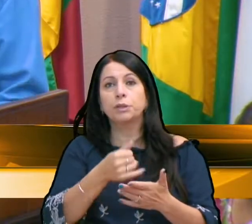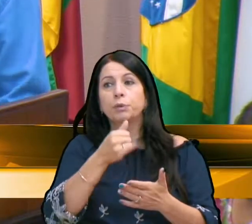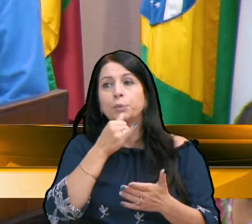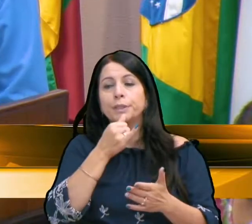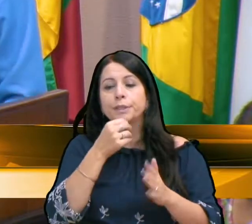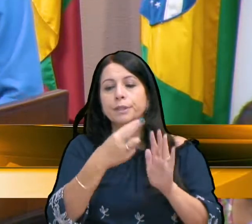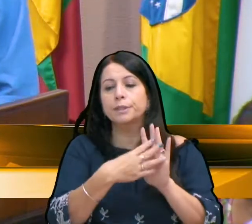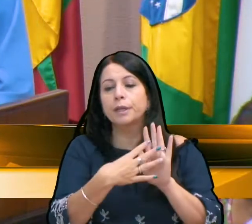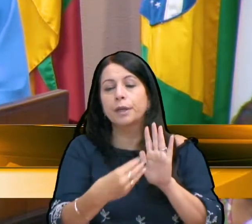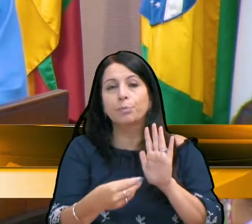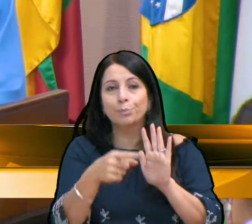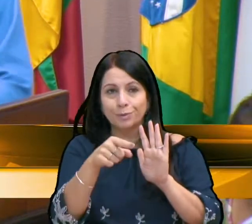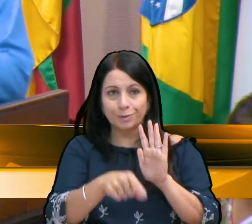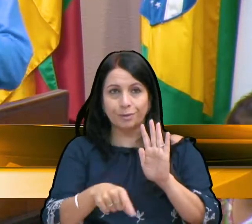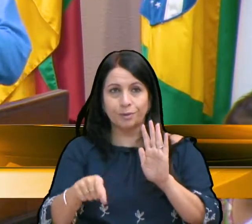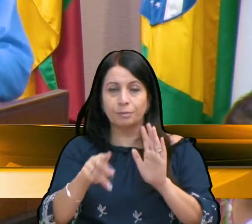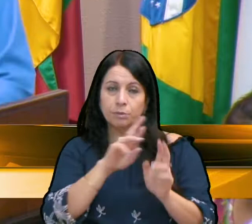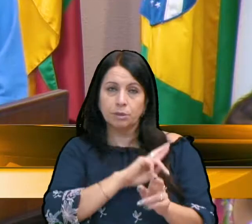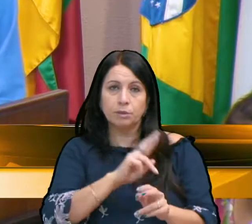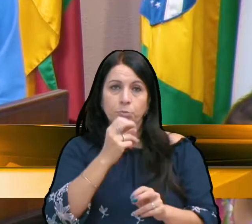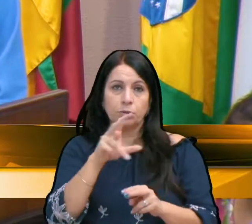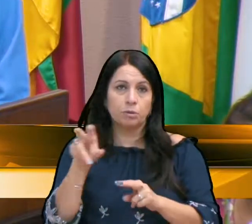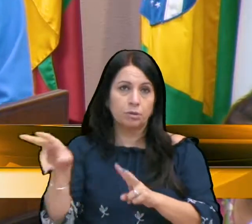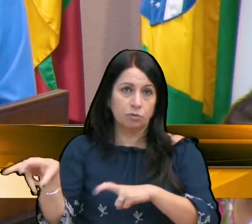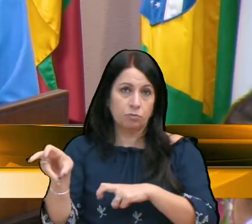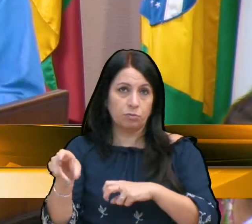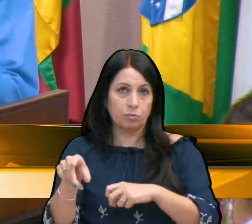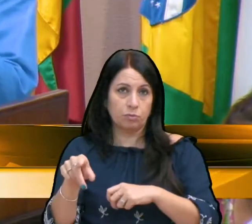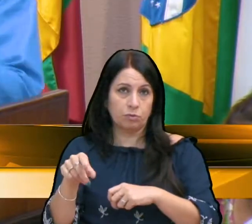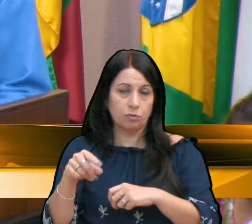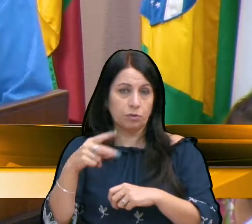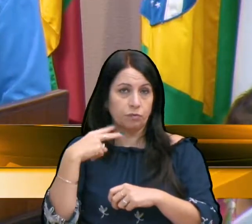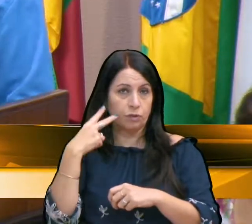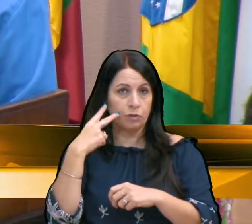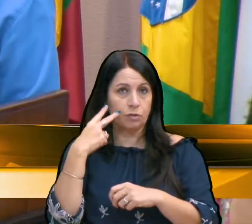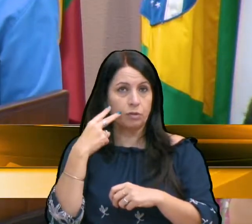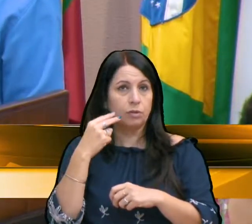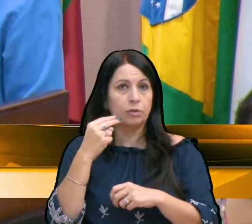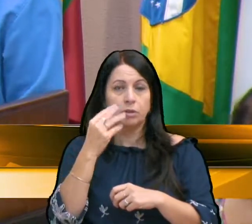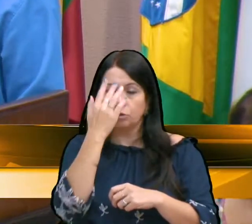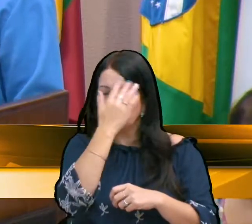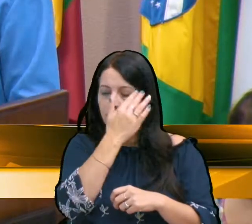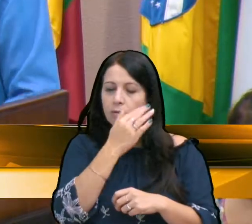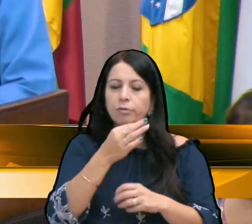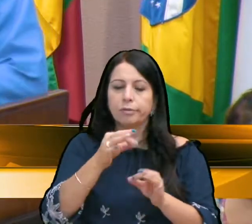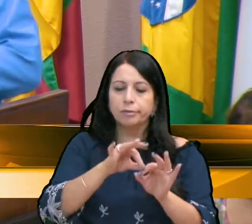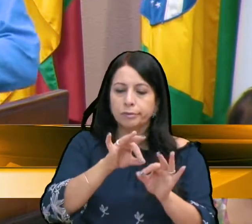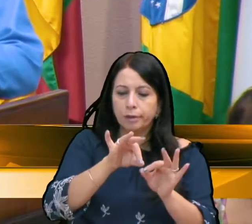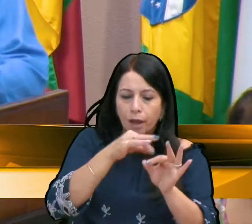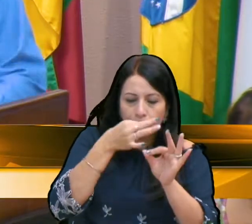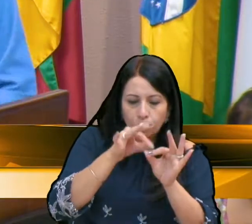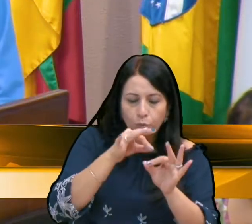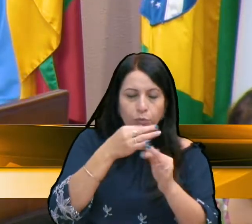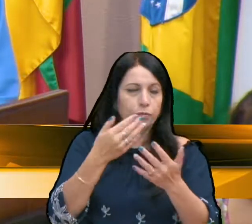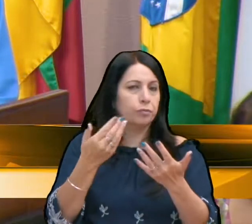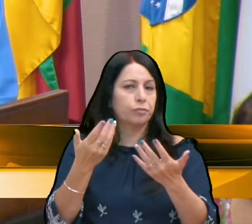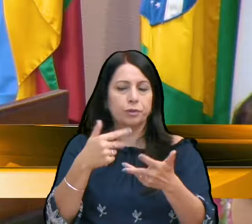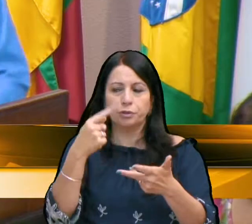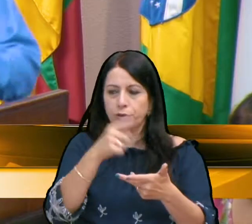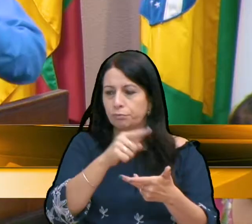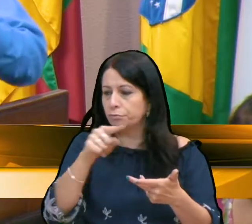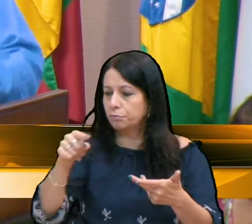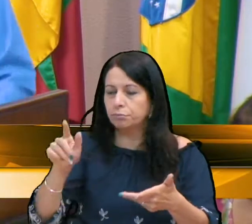exemplo e representando muito bem o nosso interior, o nosso produtor, vereador Ardiló, da uva, todos os nossos produtores, seja disso,